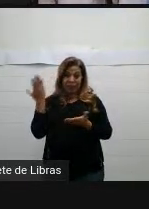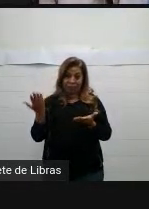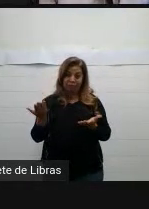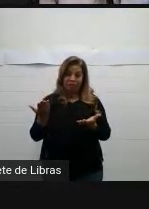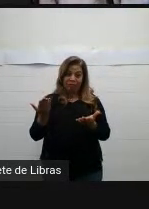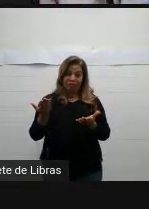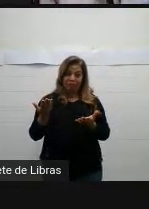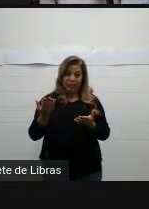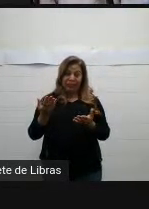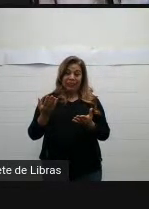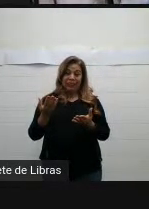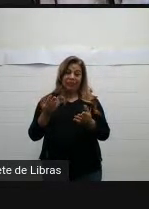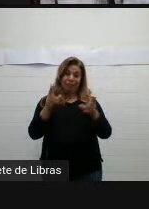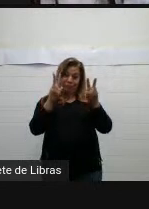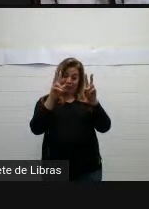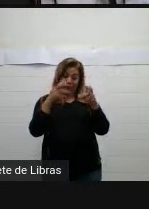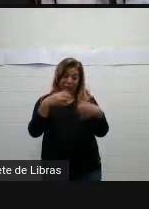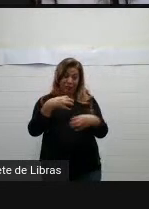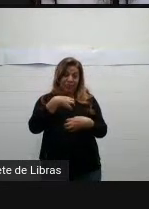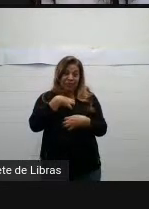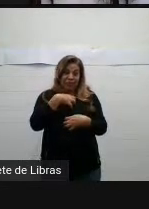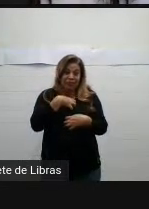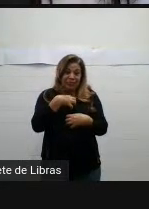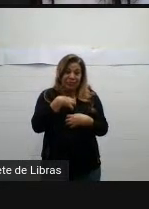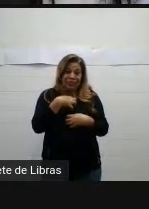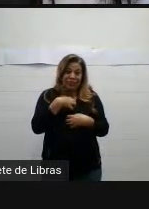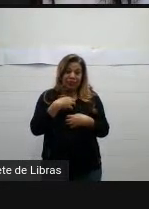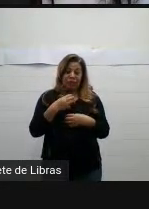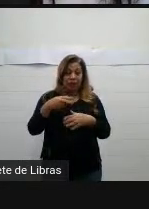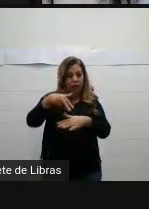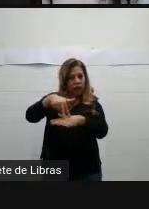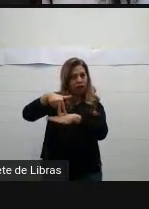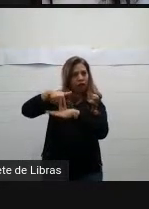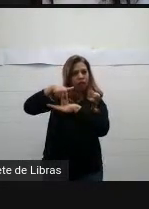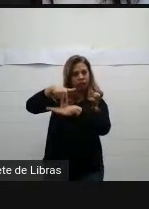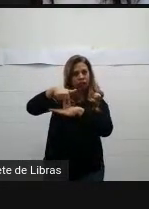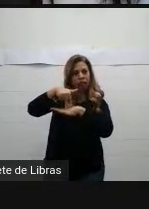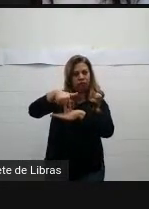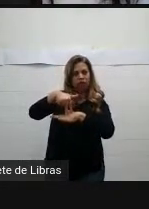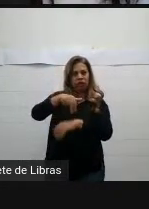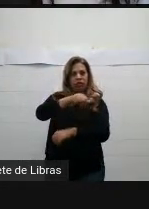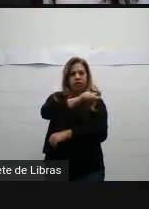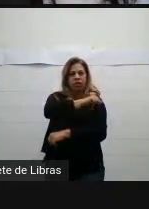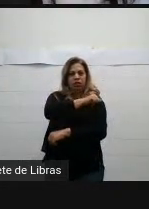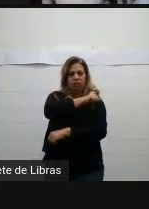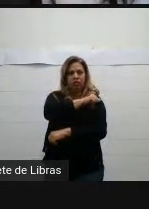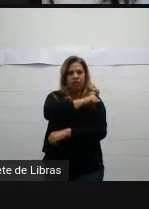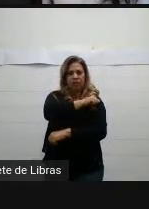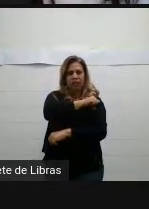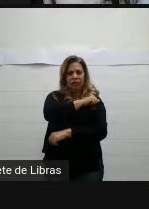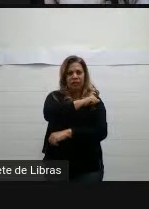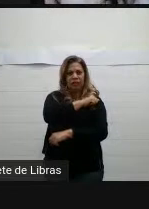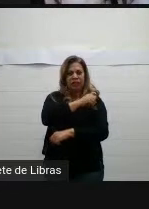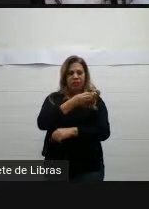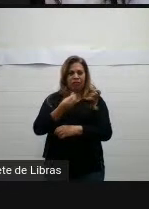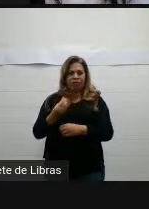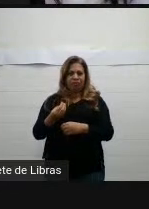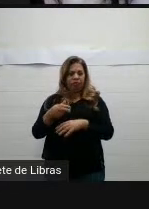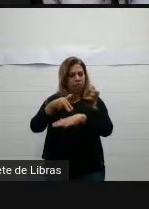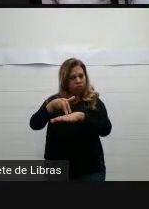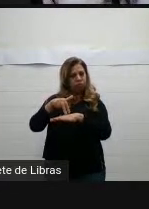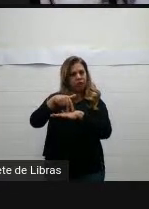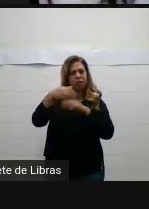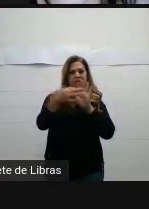nessas inquietações, né? E também para dar protagonismo a esses estudantes, né? Para que esses estudantes se